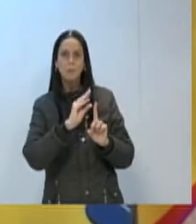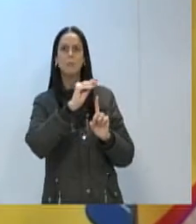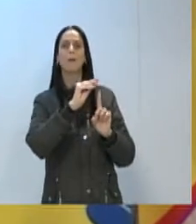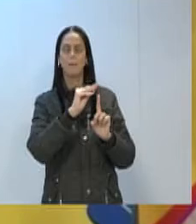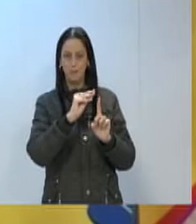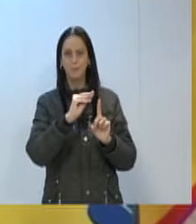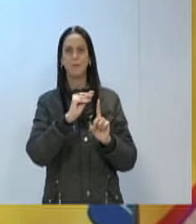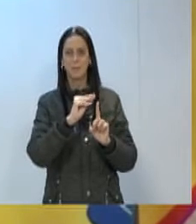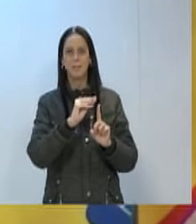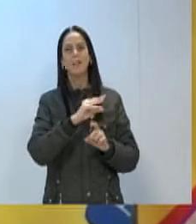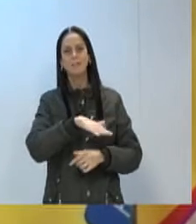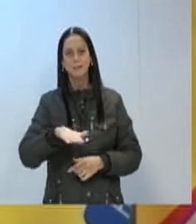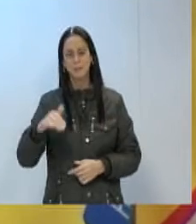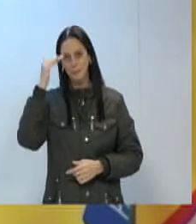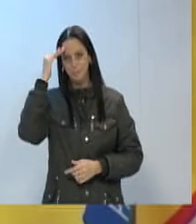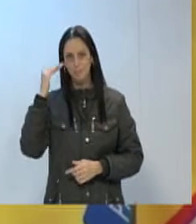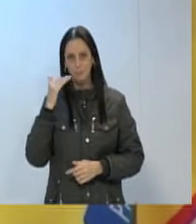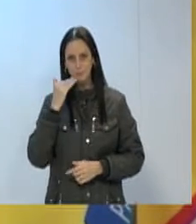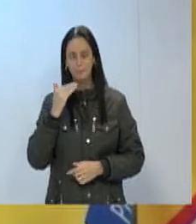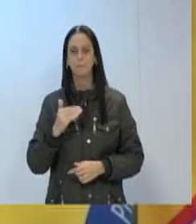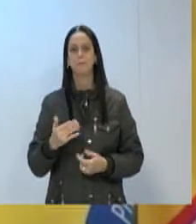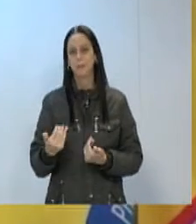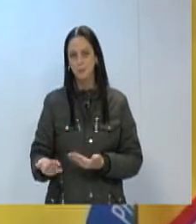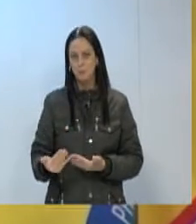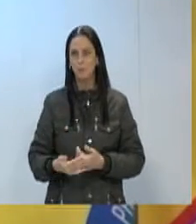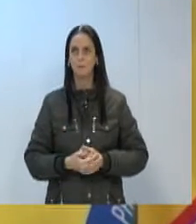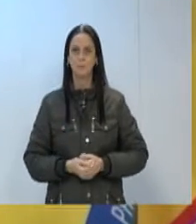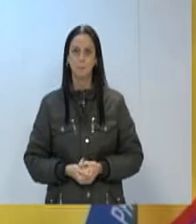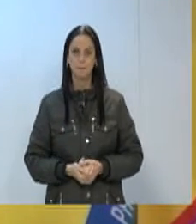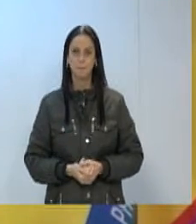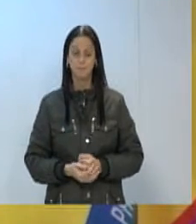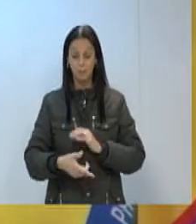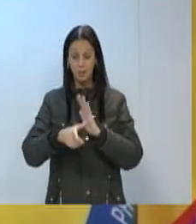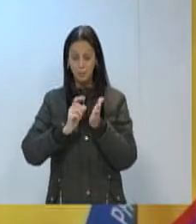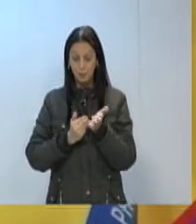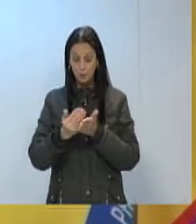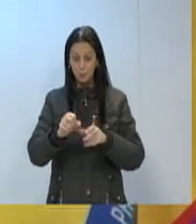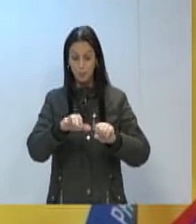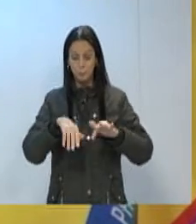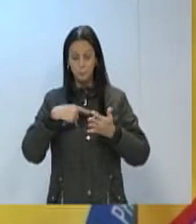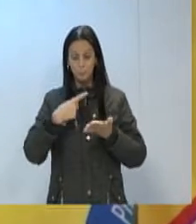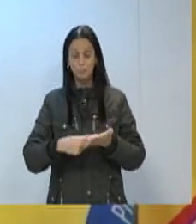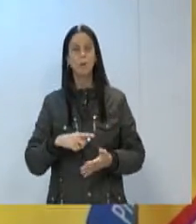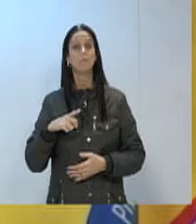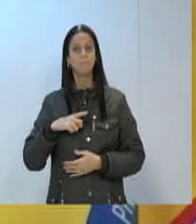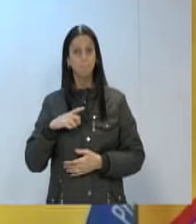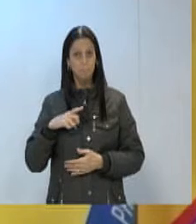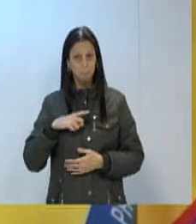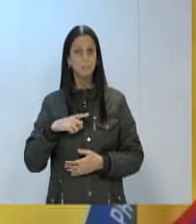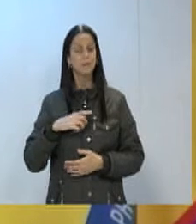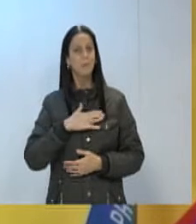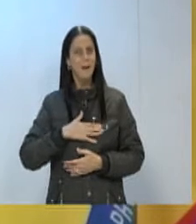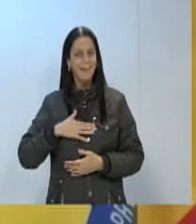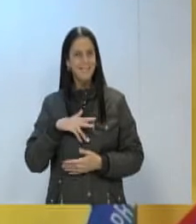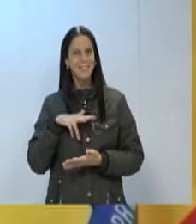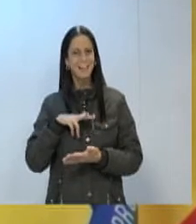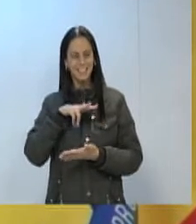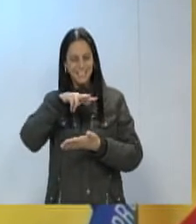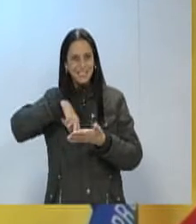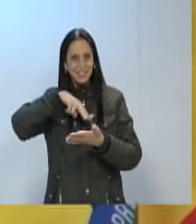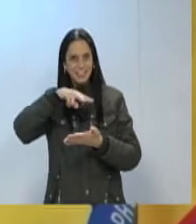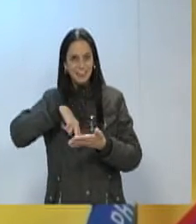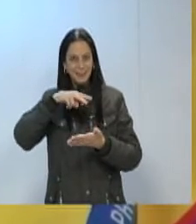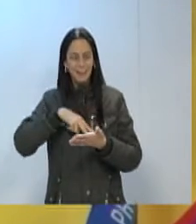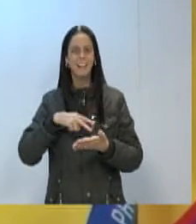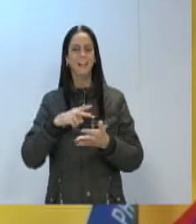hoje no início da sessão é vereadoras e vereadores eu tive o prazer de ler um trecho do Estatuto da Criança adolescente e